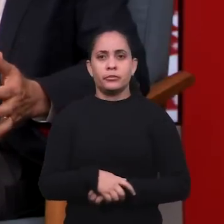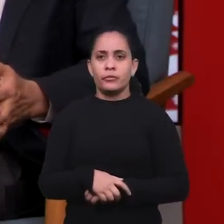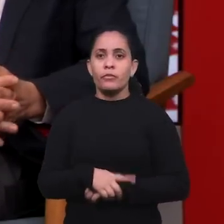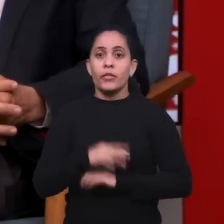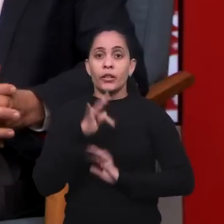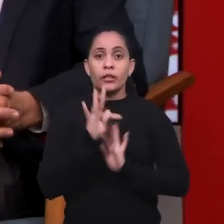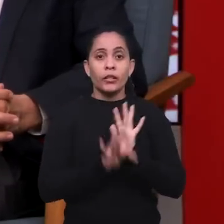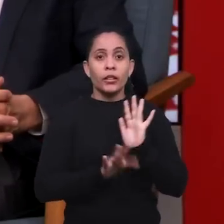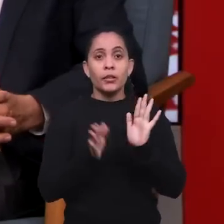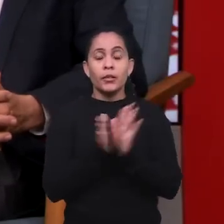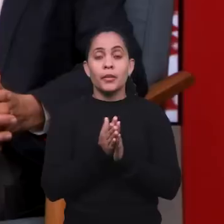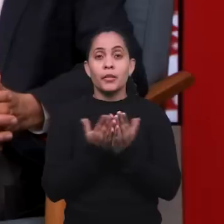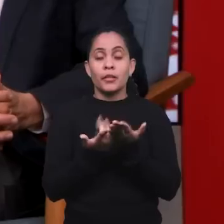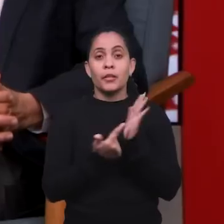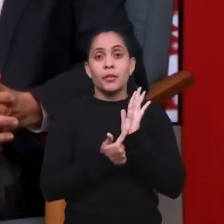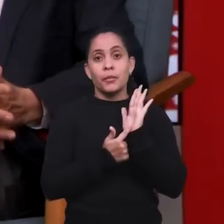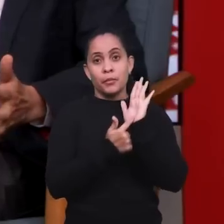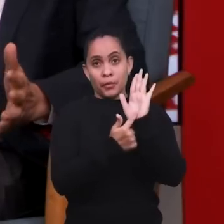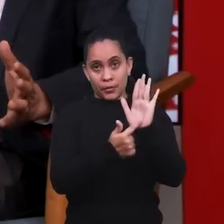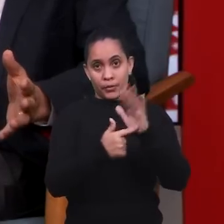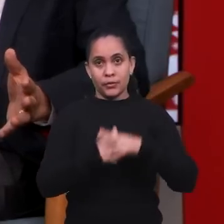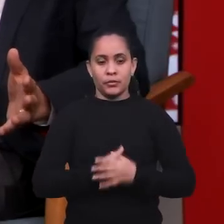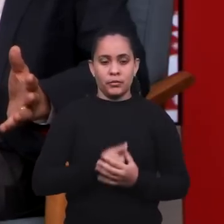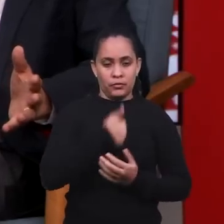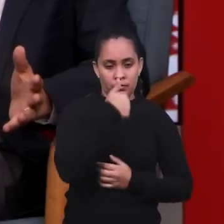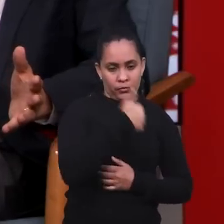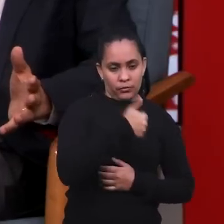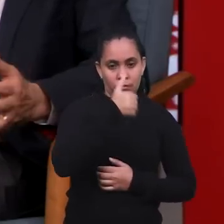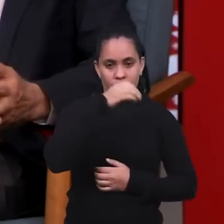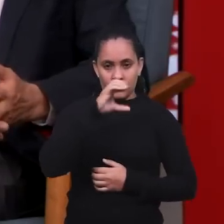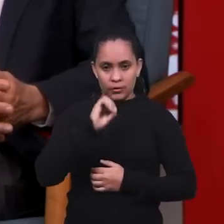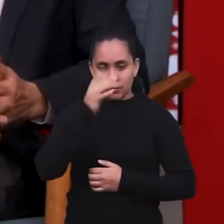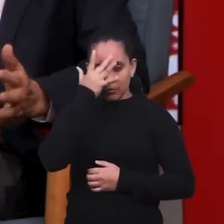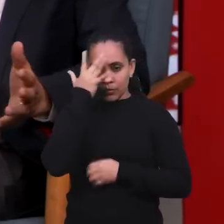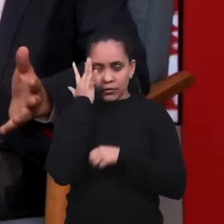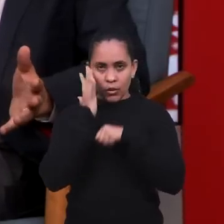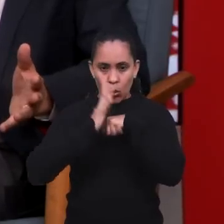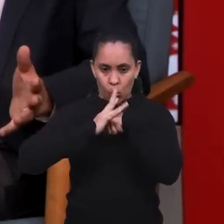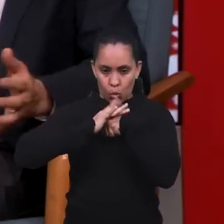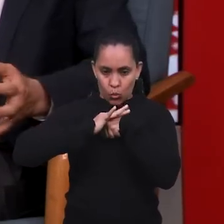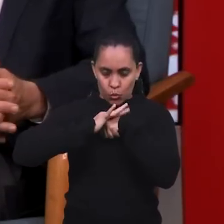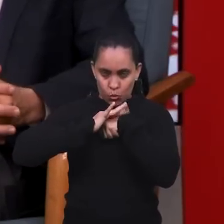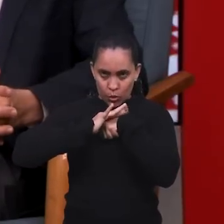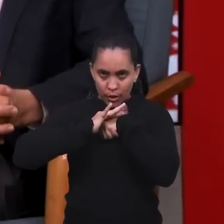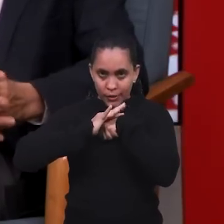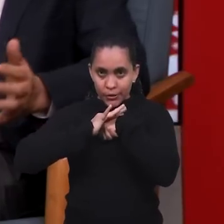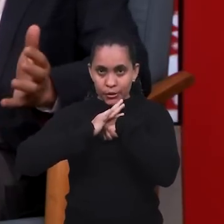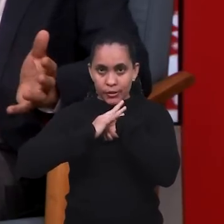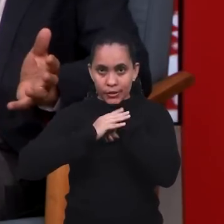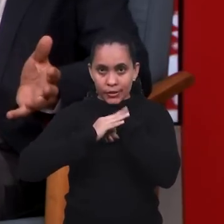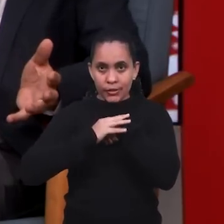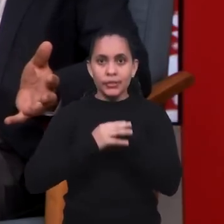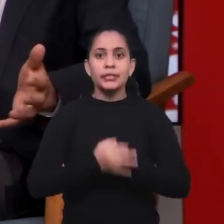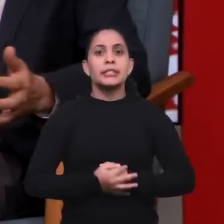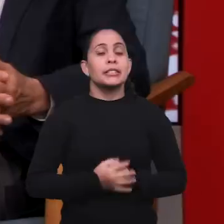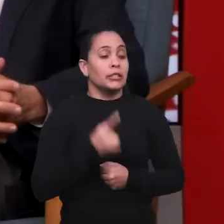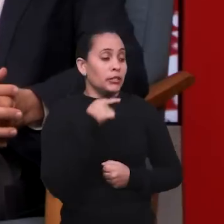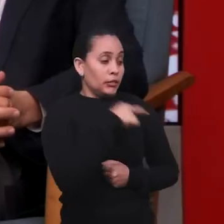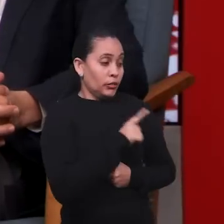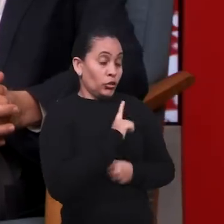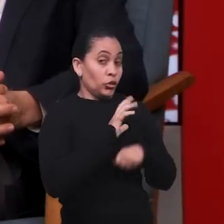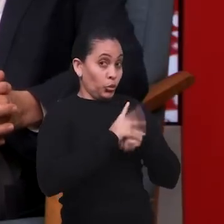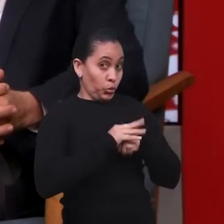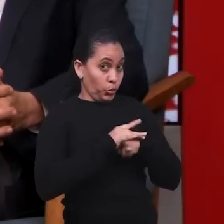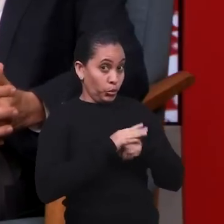Diz o texto bíblico, 10 daqueles doentes, 10 daquelas pessoas portadoras de